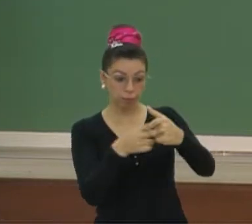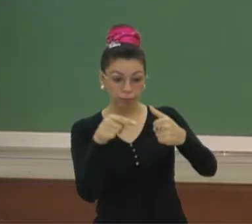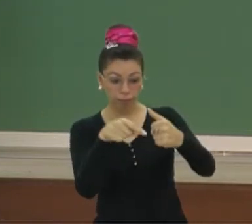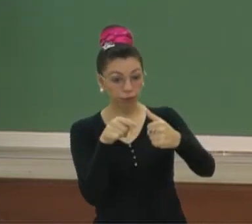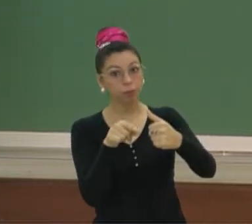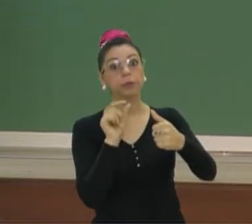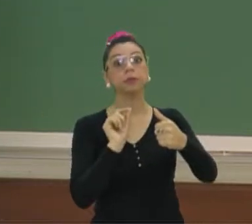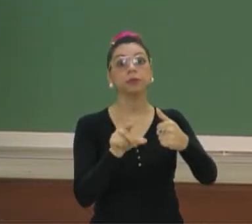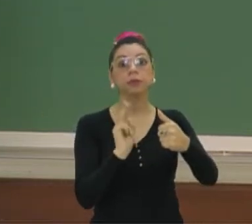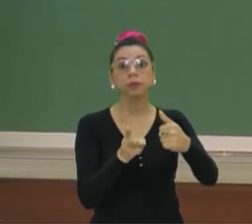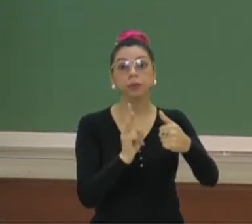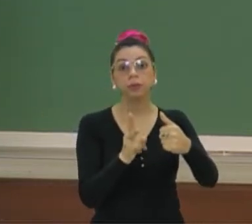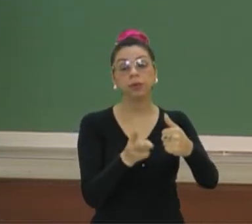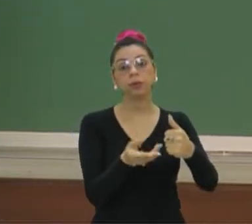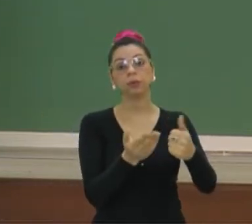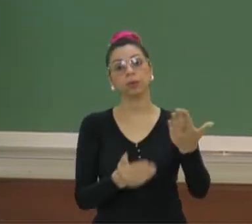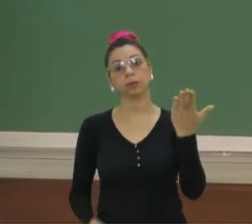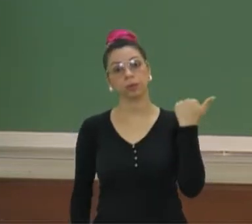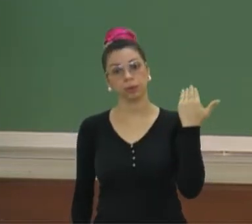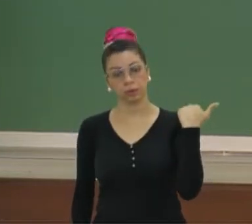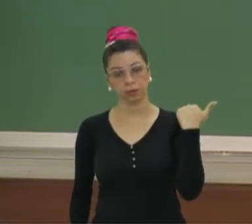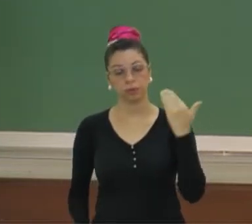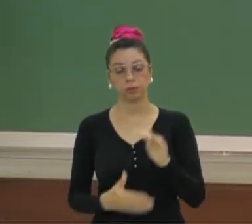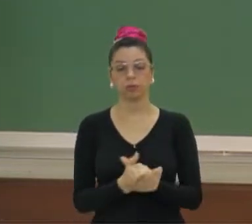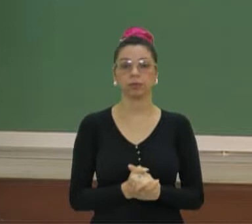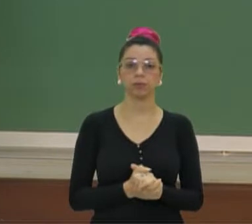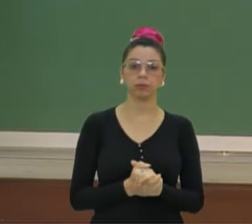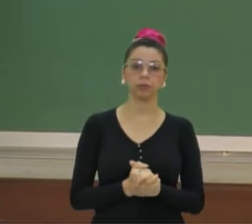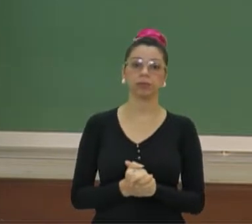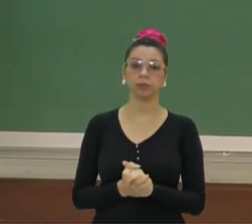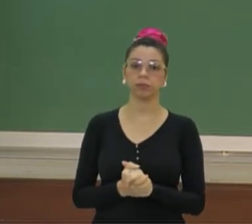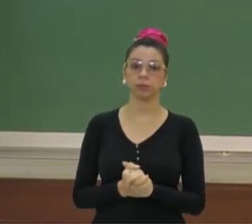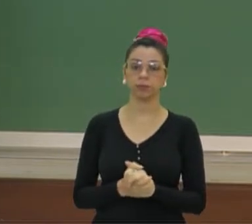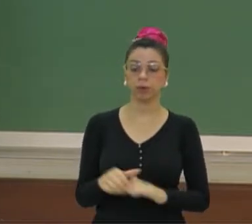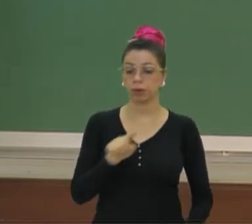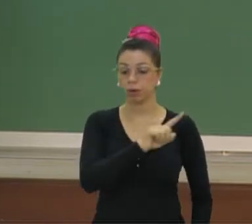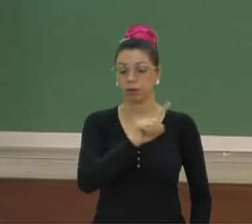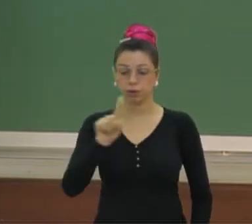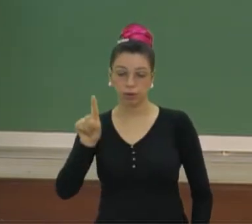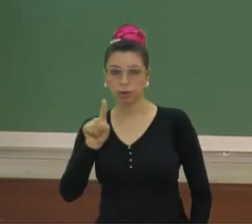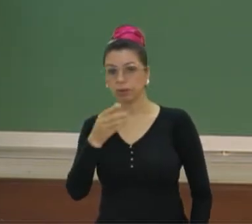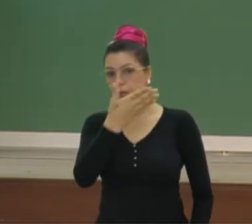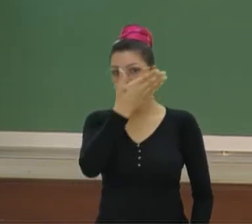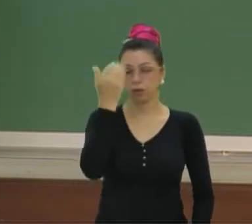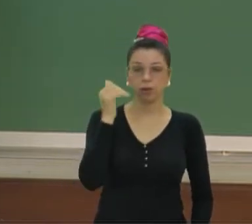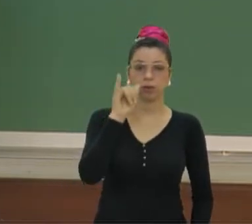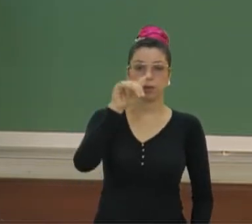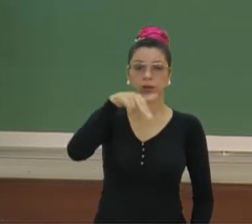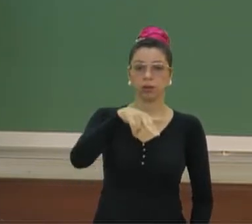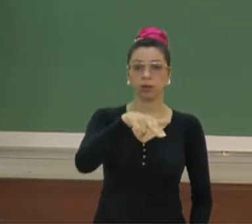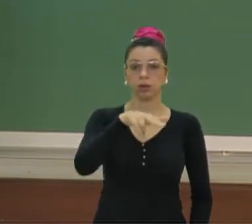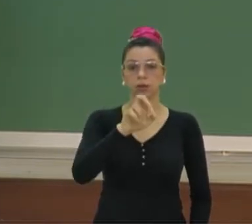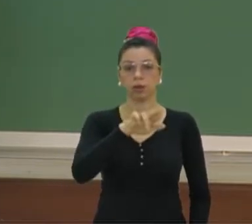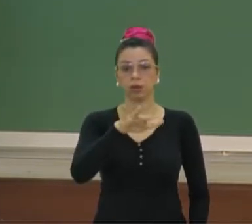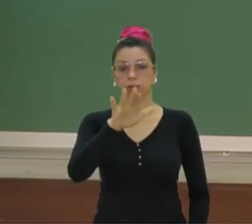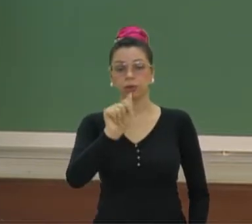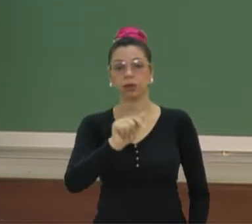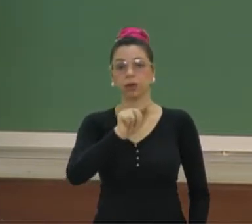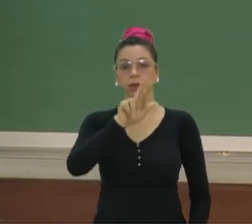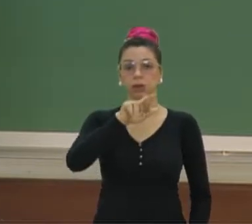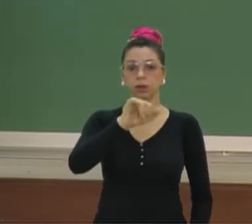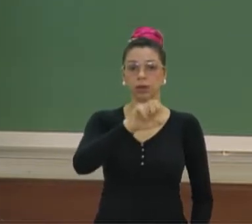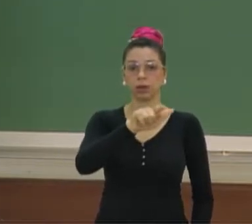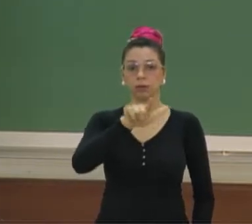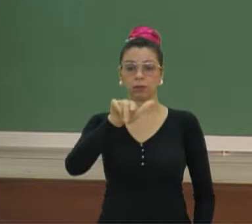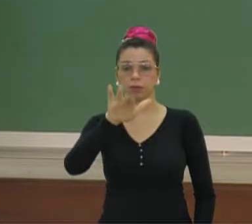se é regular ou se é irregular. Na negativa, eu esqueço se é regular ou se é irregular, porque eu vou usar